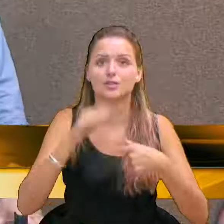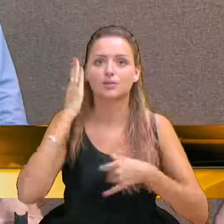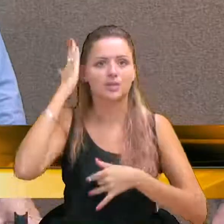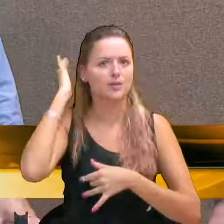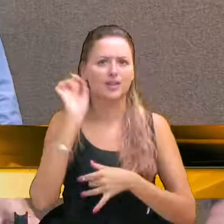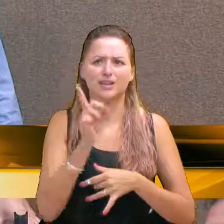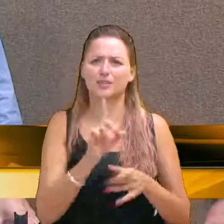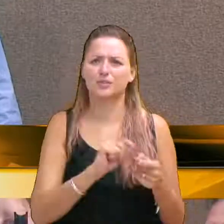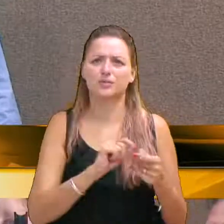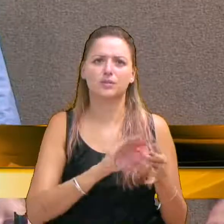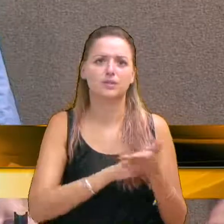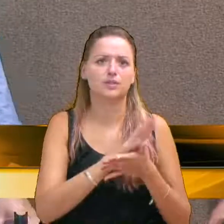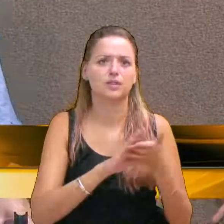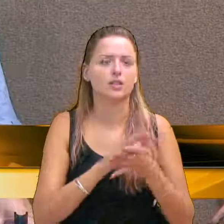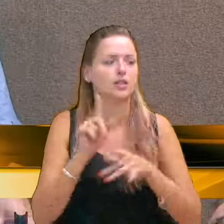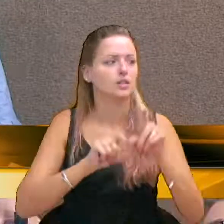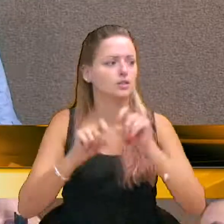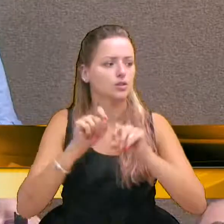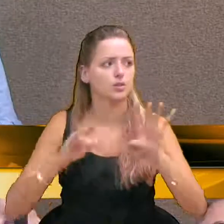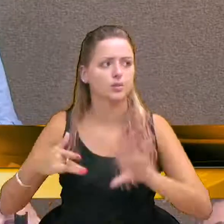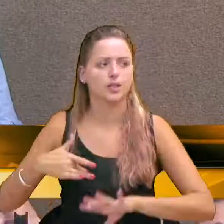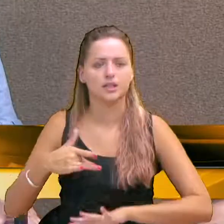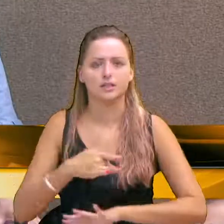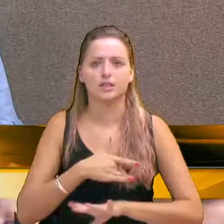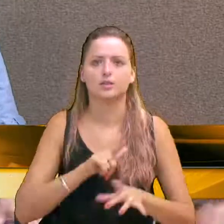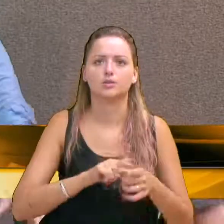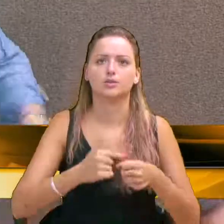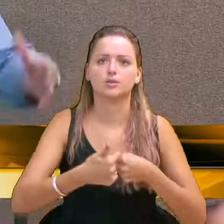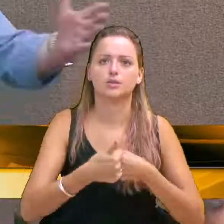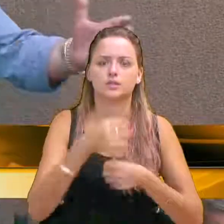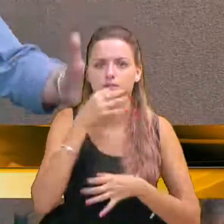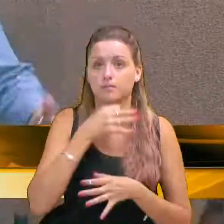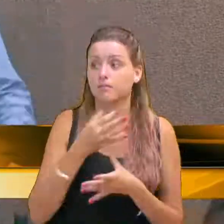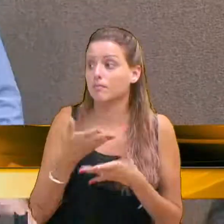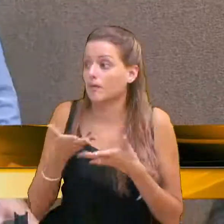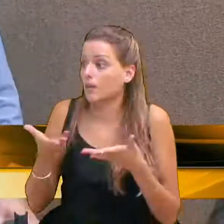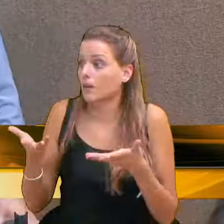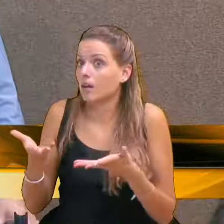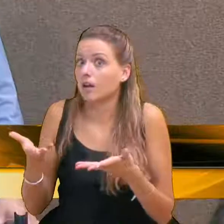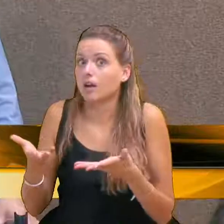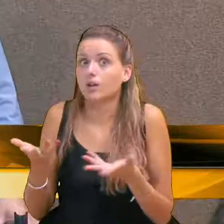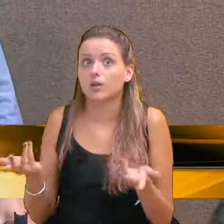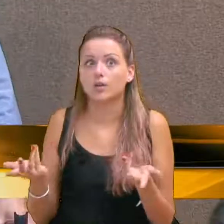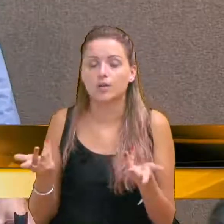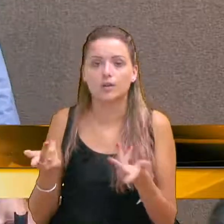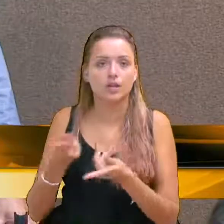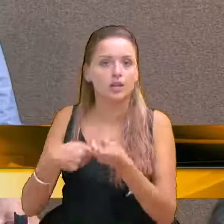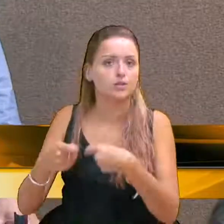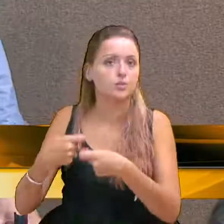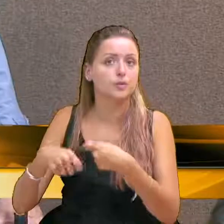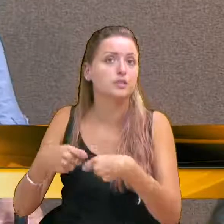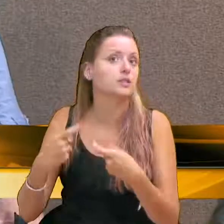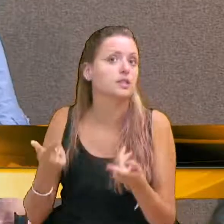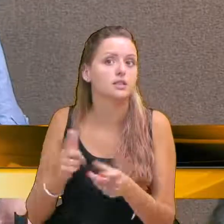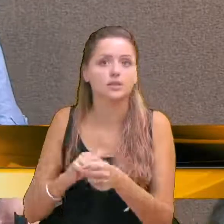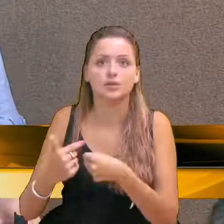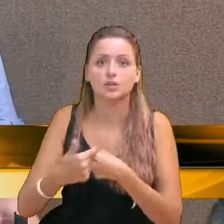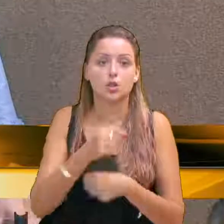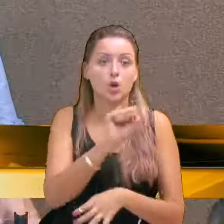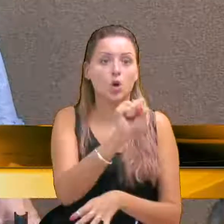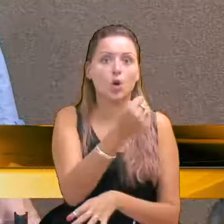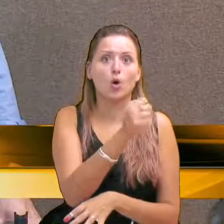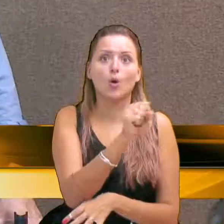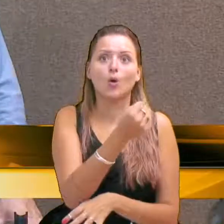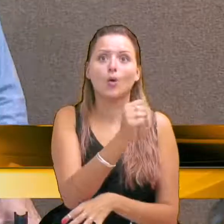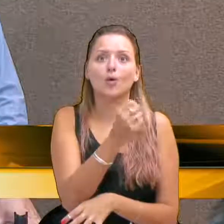para com relação às questões da saúde na nossa cidade. Onde é que está a gestão que deixa 8 UBS